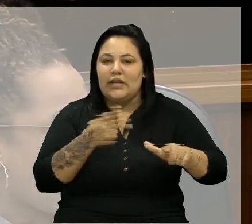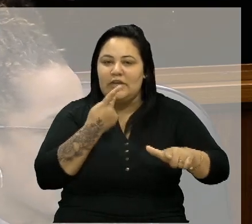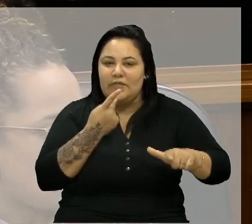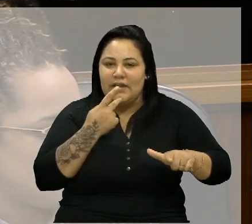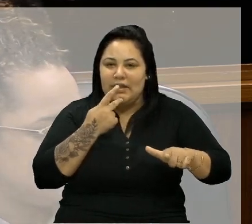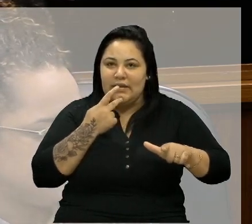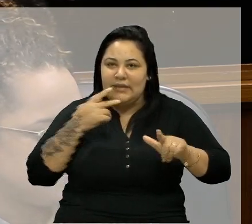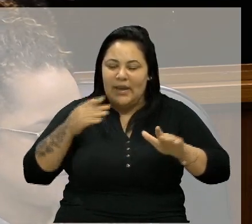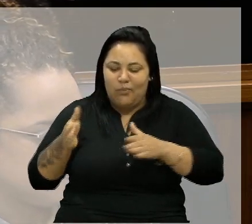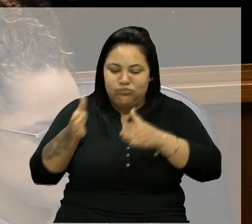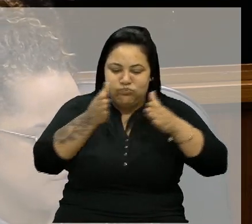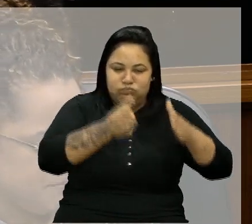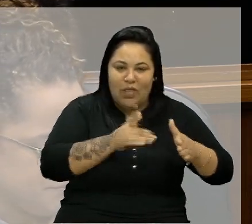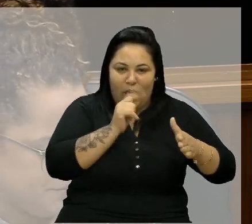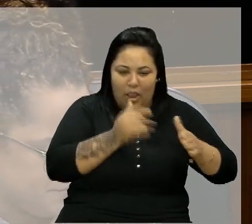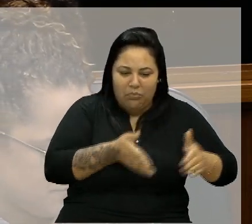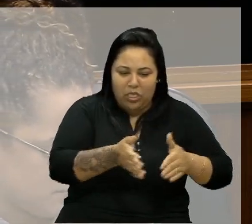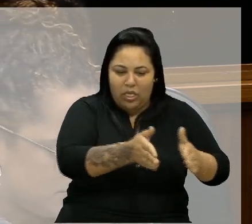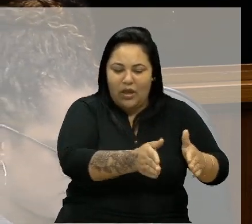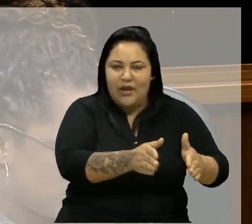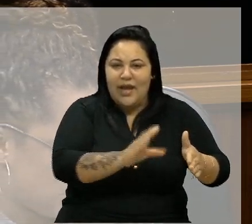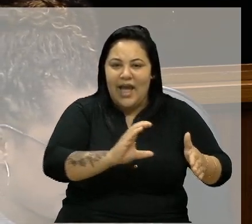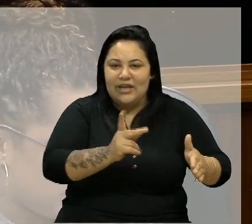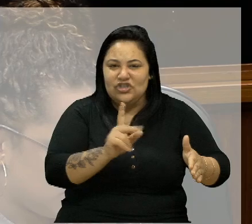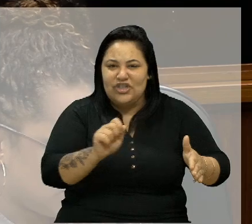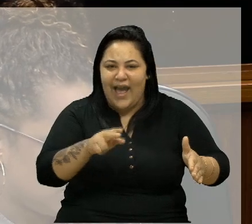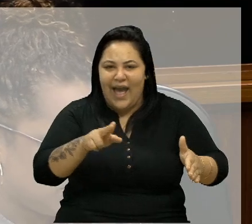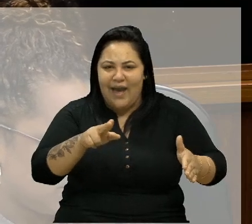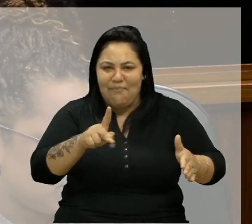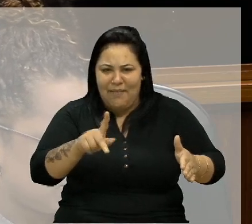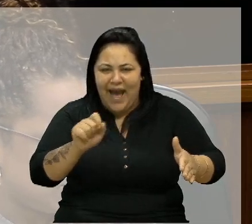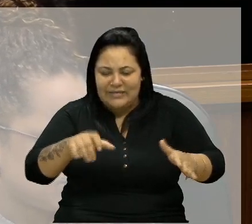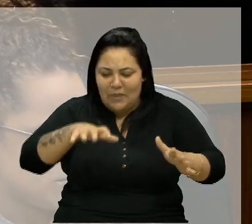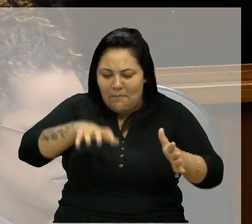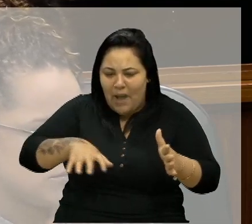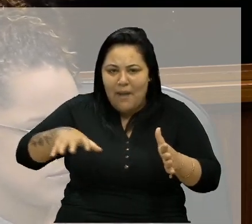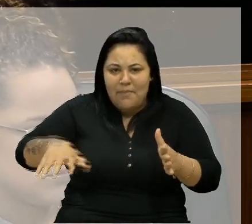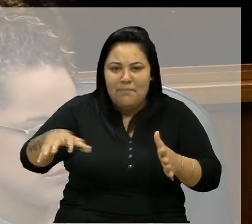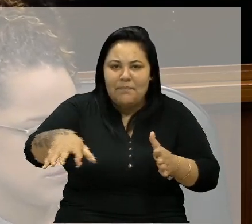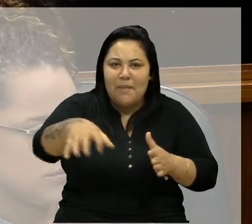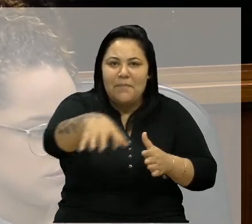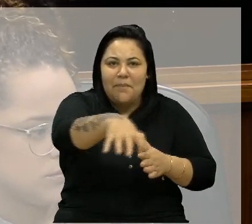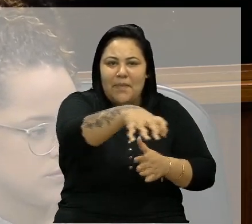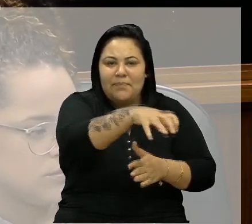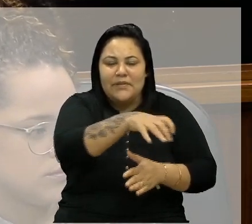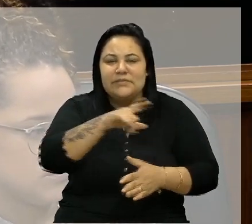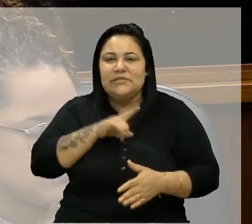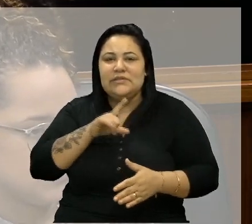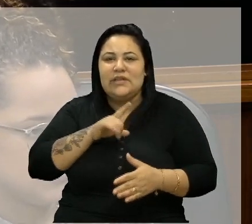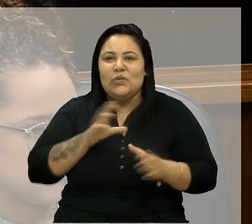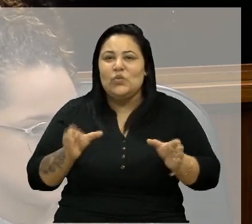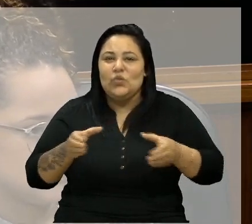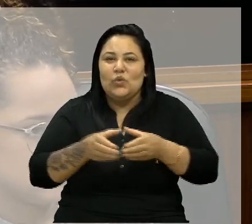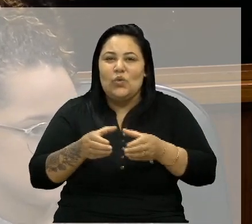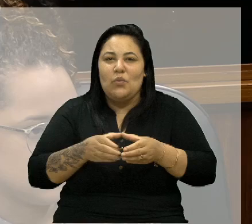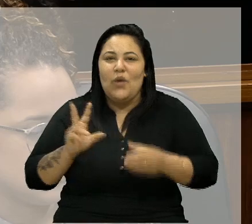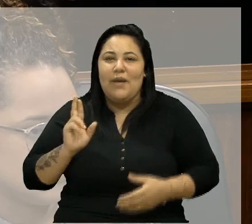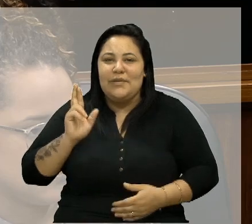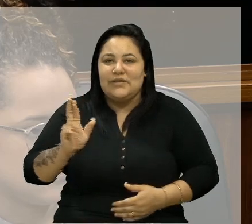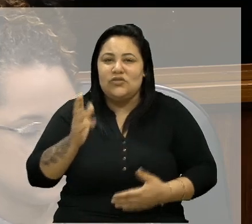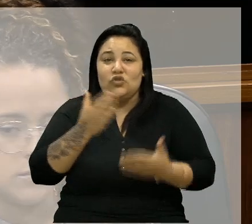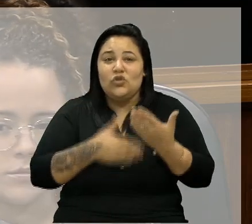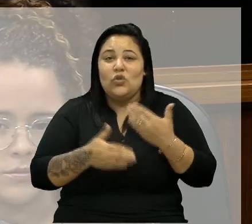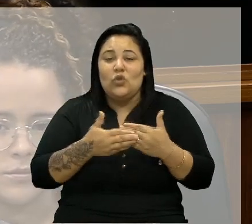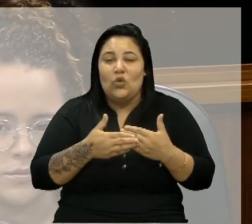lado do Valão, do São Vítor, do Vitória, acho que tem uma turma representada de toda a nossa